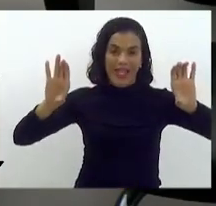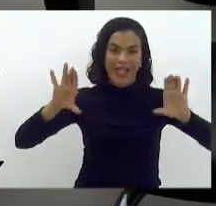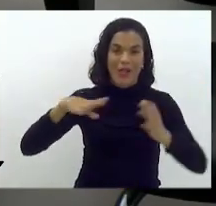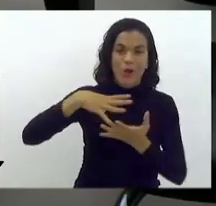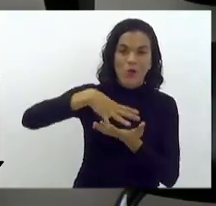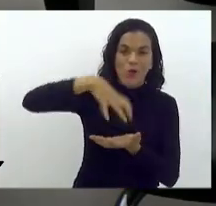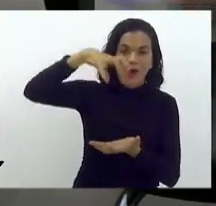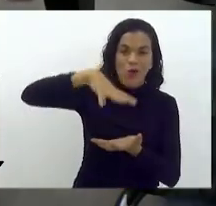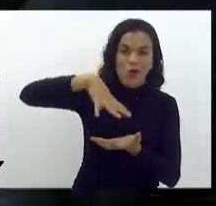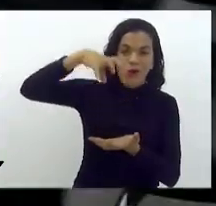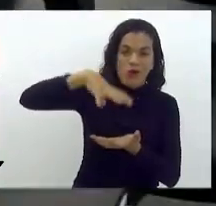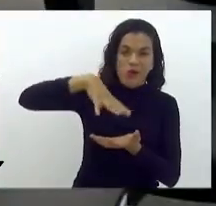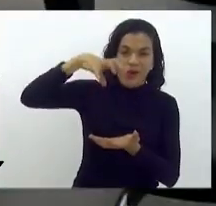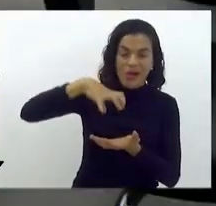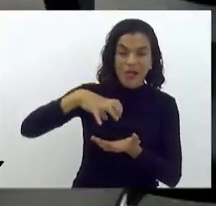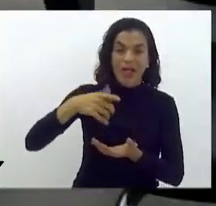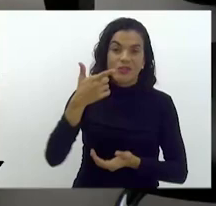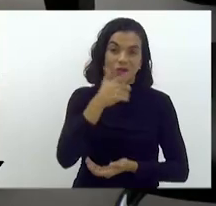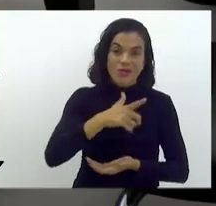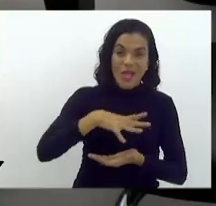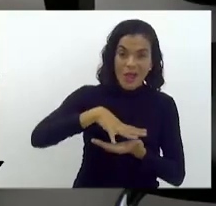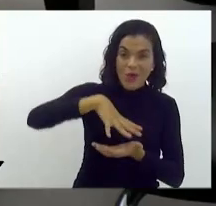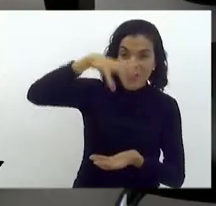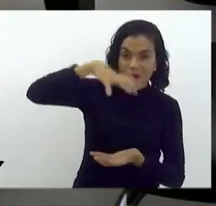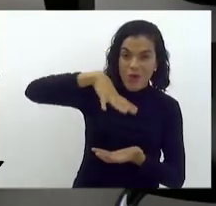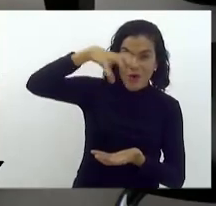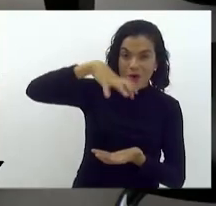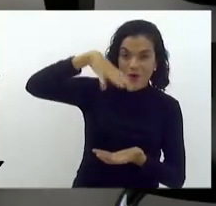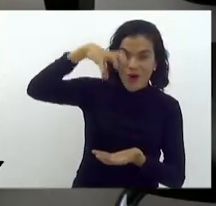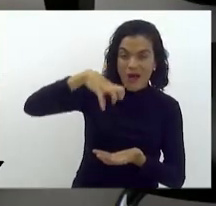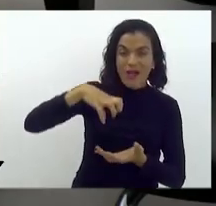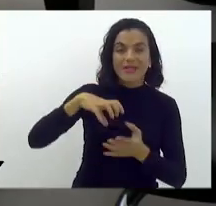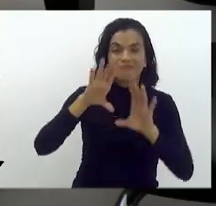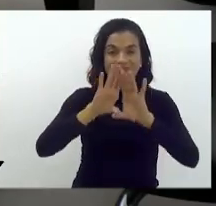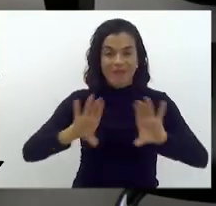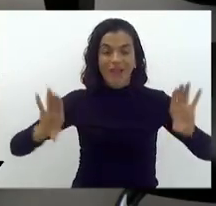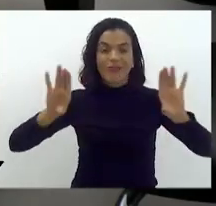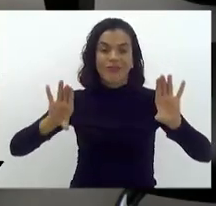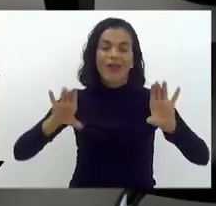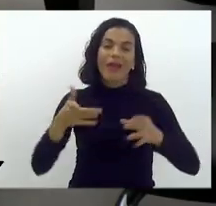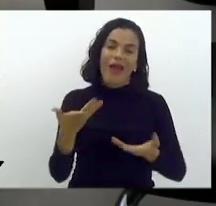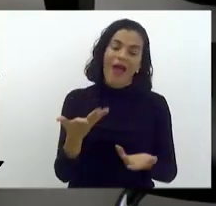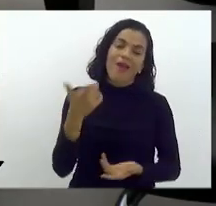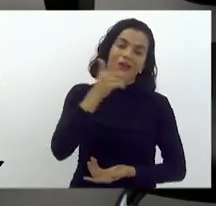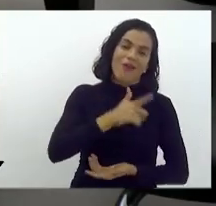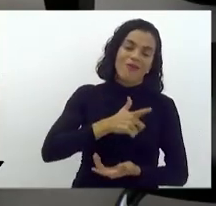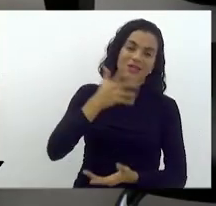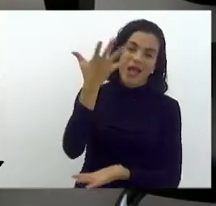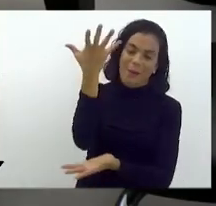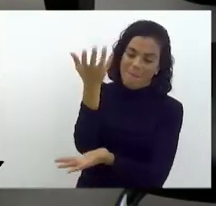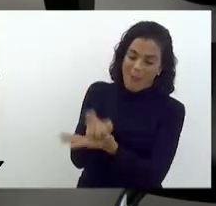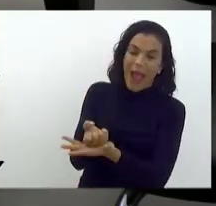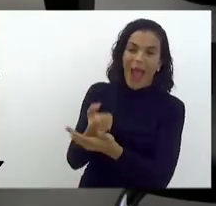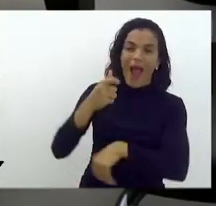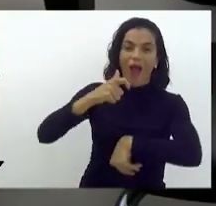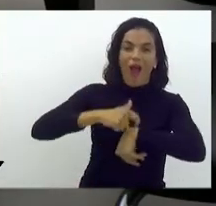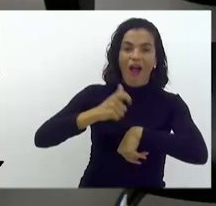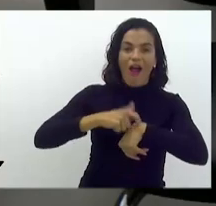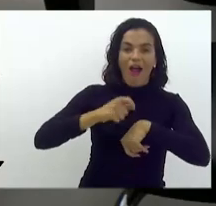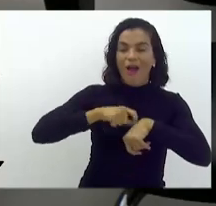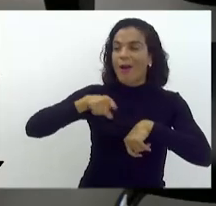em que a gente faça o upload na nuvem a delegacia consegue baixar esse laudo lá